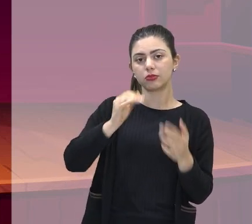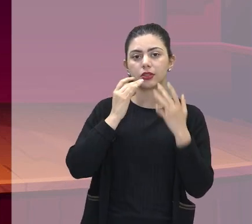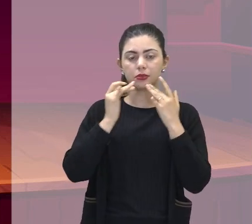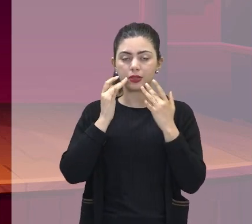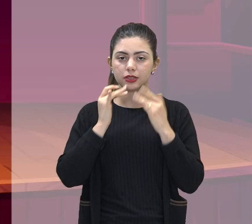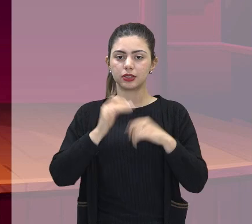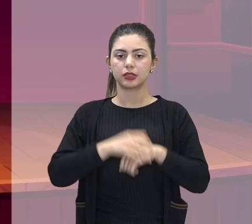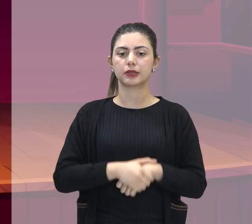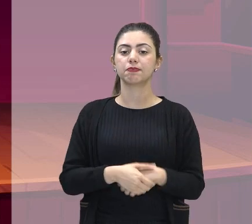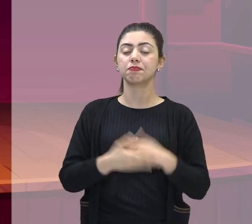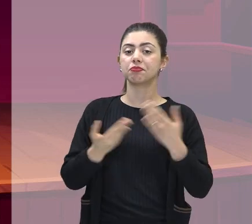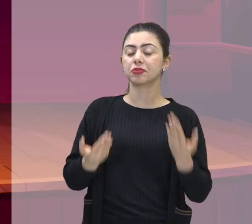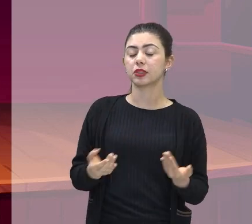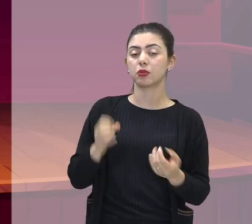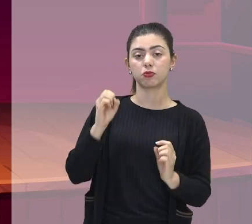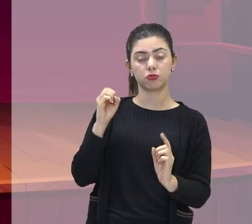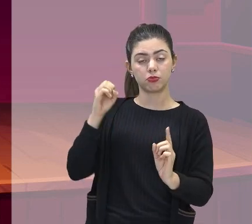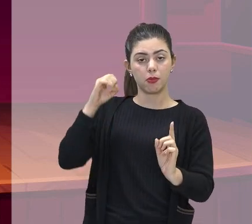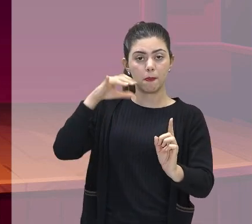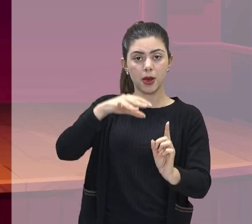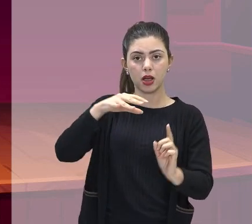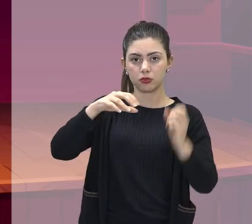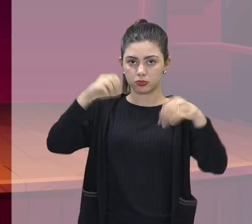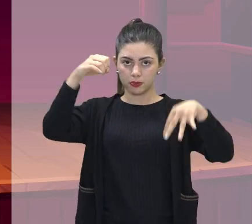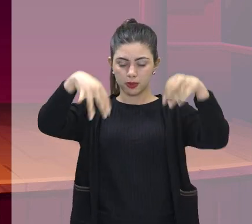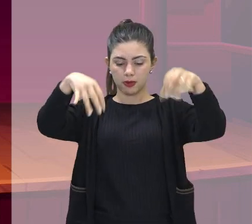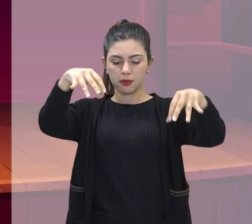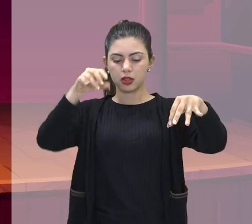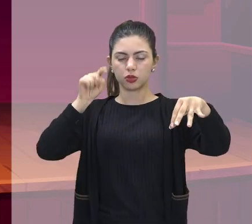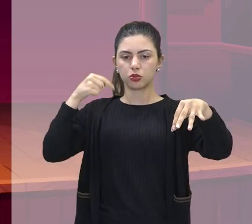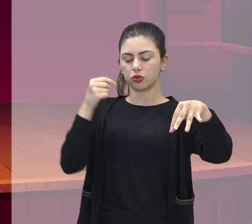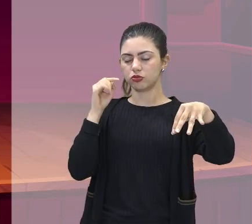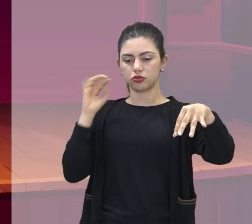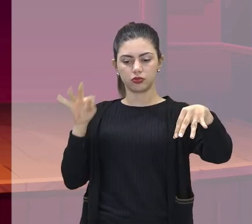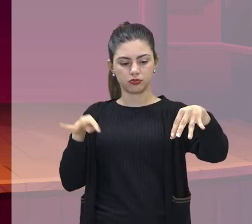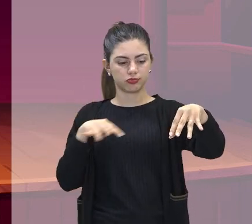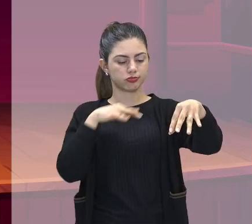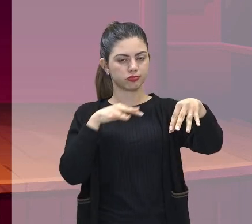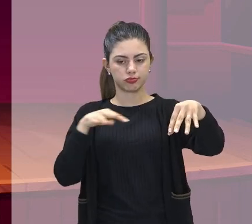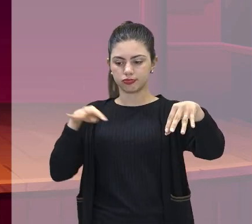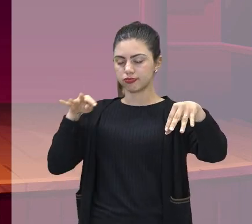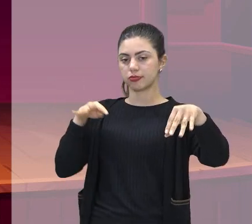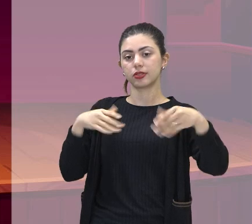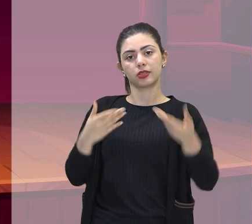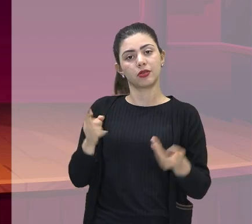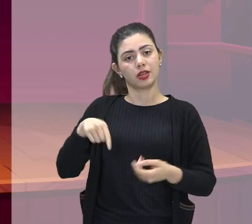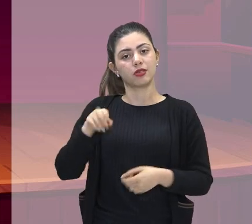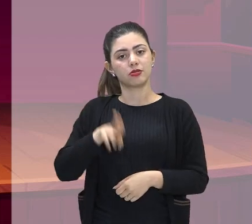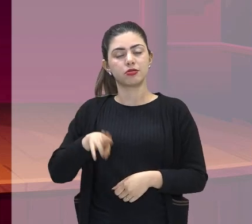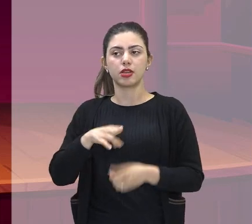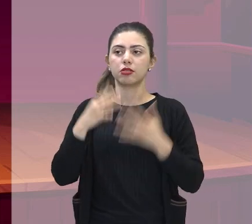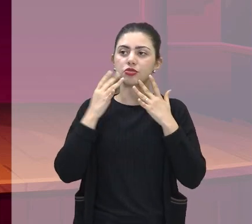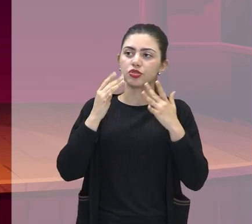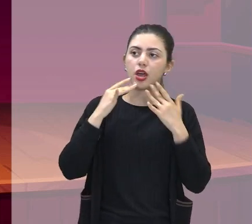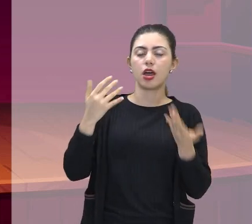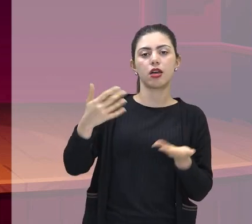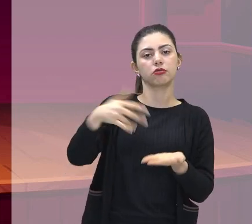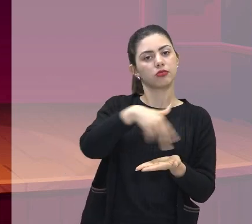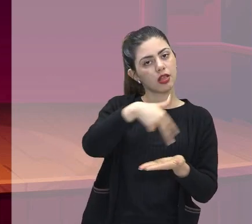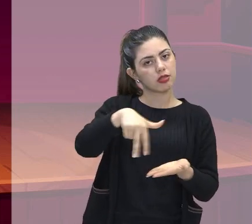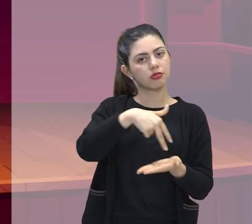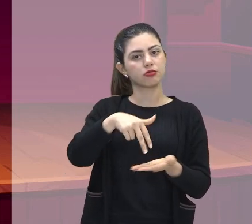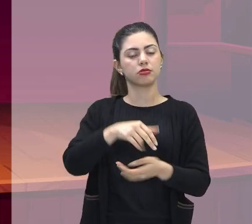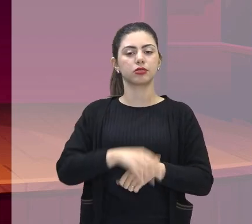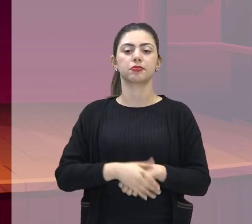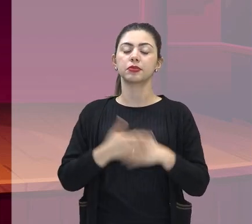demais. Então, a iluminação, ela direciona o olhar. Ela é utilizada no teatro, ela é utilizada na dança. Então, quando